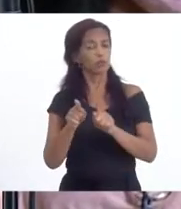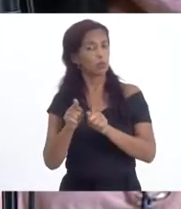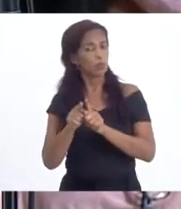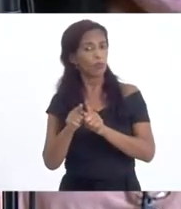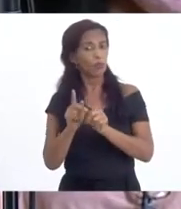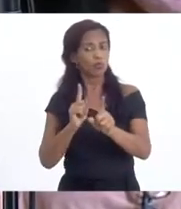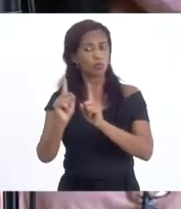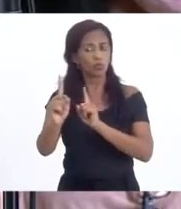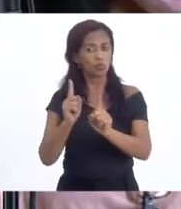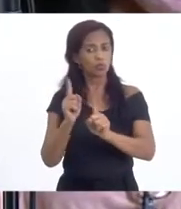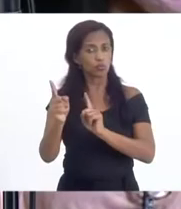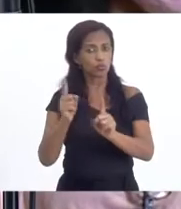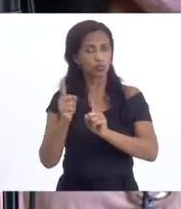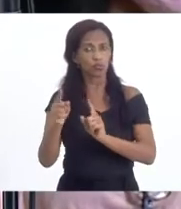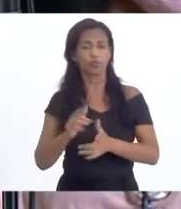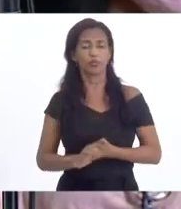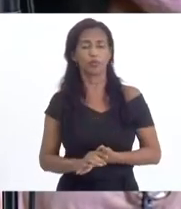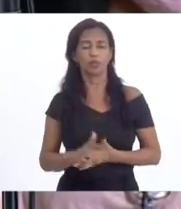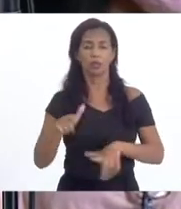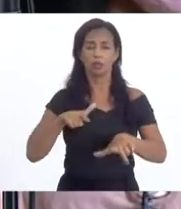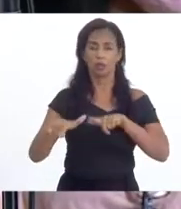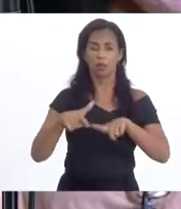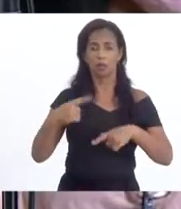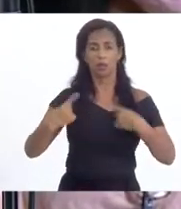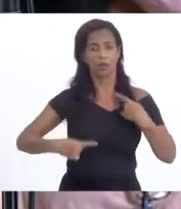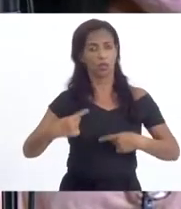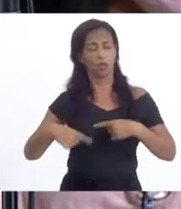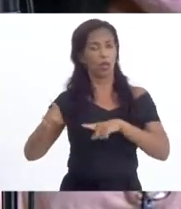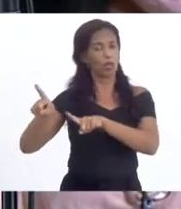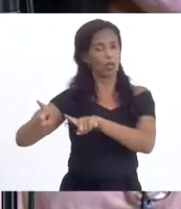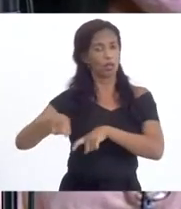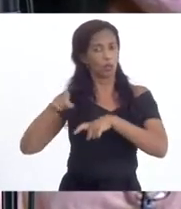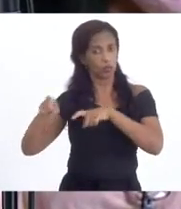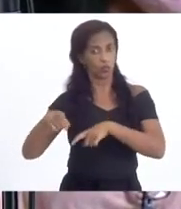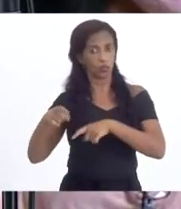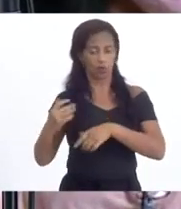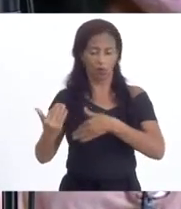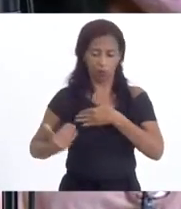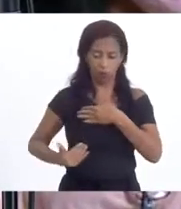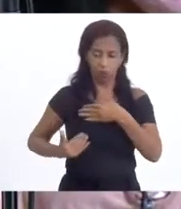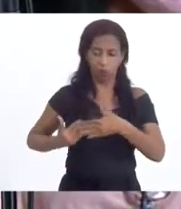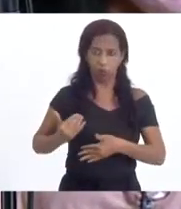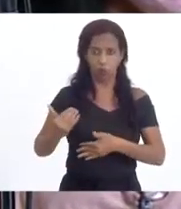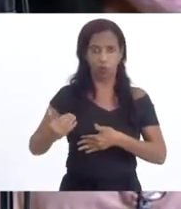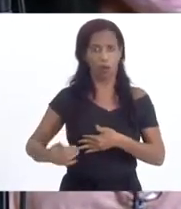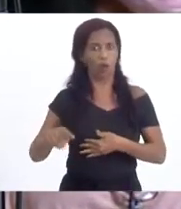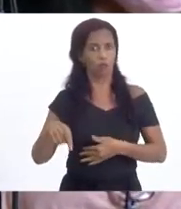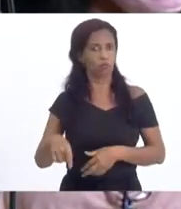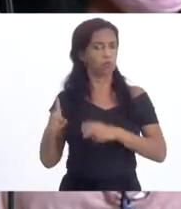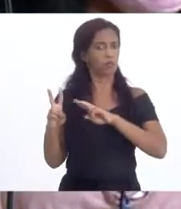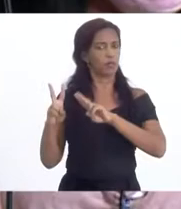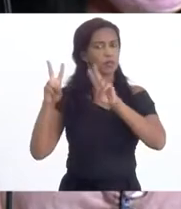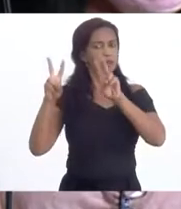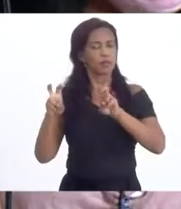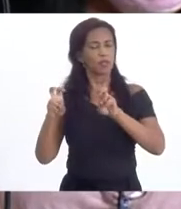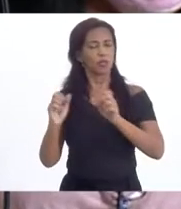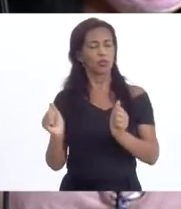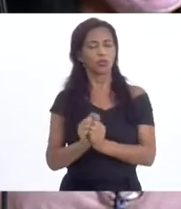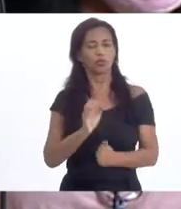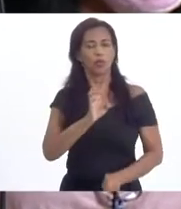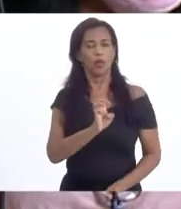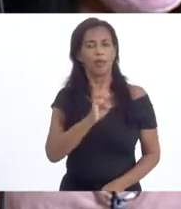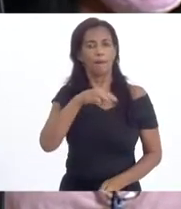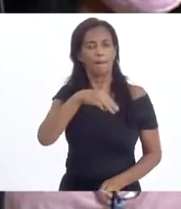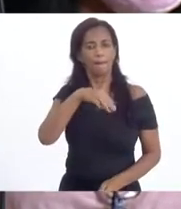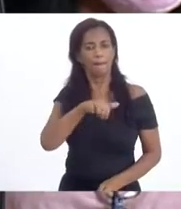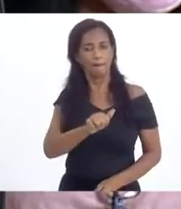desenvolvimento dessa região. Trabalhar e discutir a questão da agricultura, estamos avançando também nesse tema, junto com a Emater, estamos